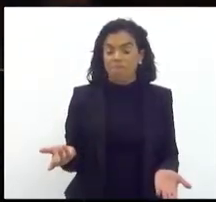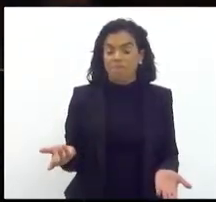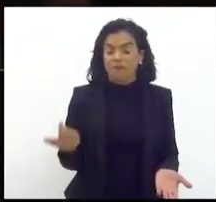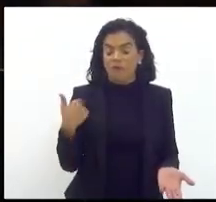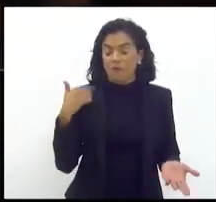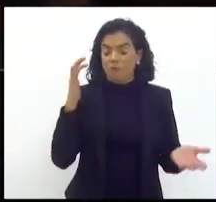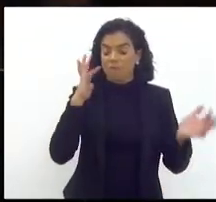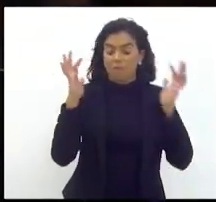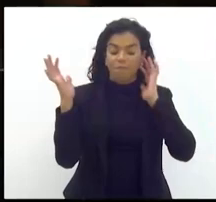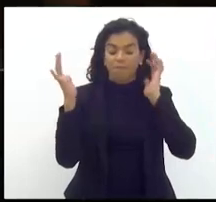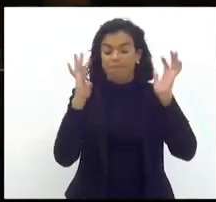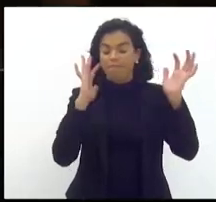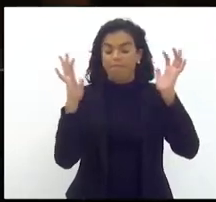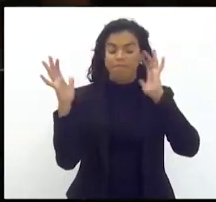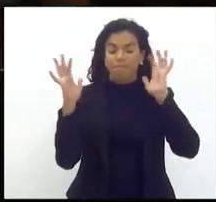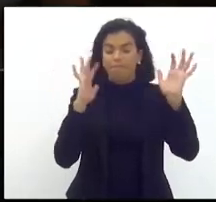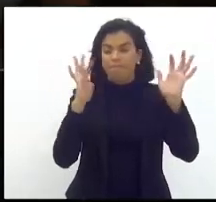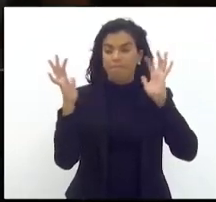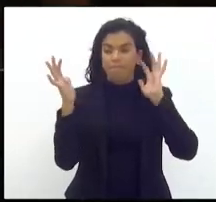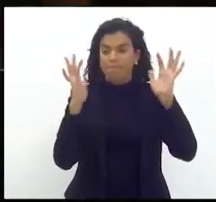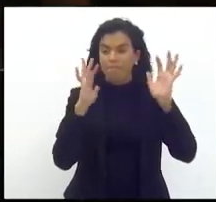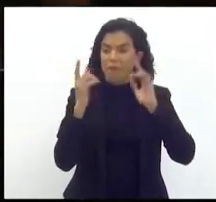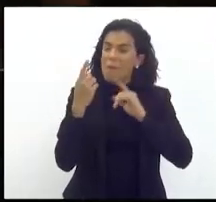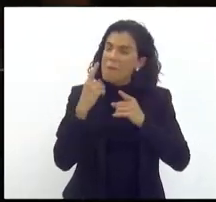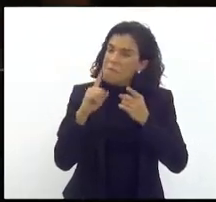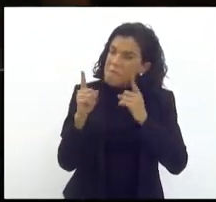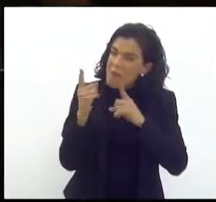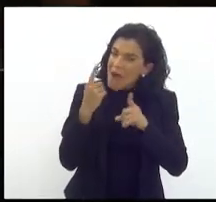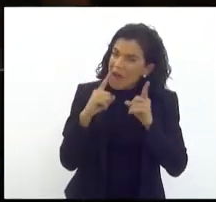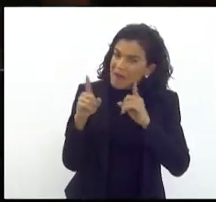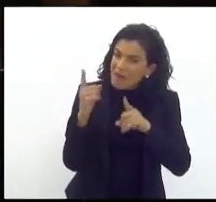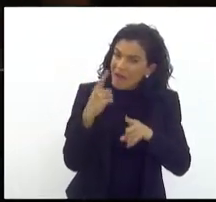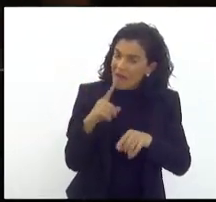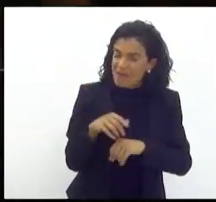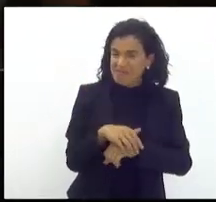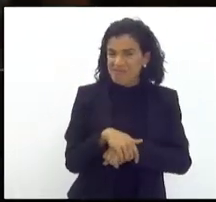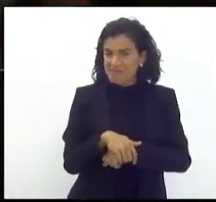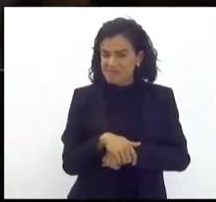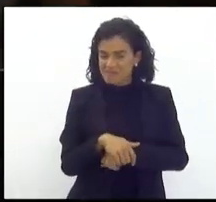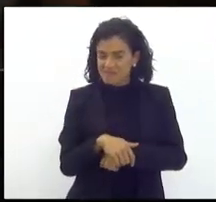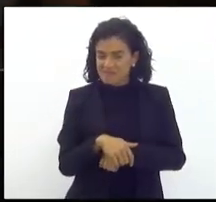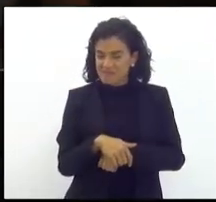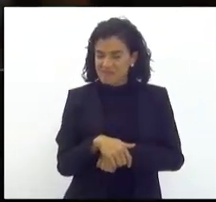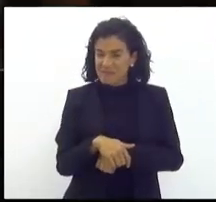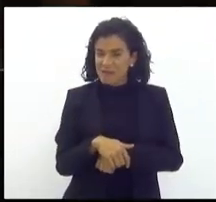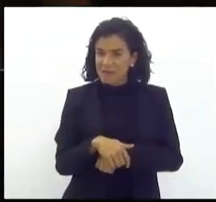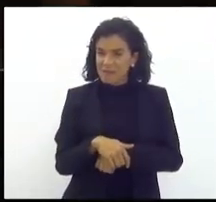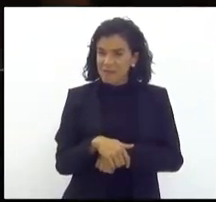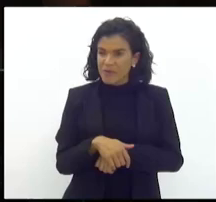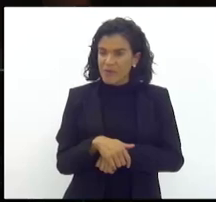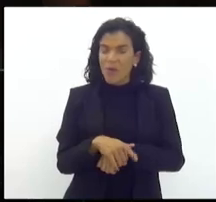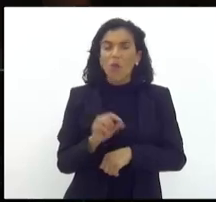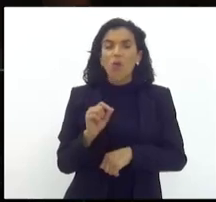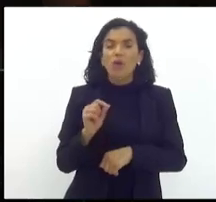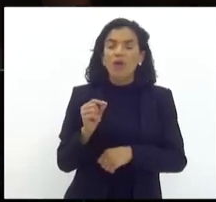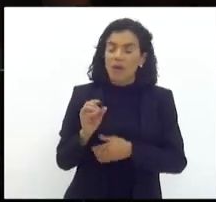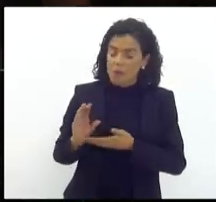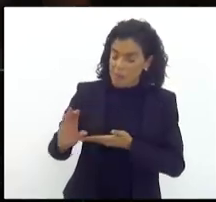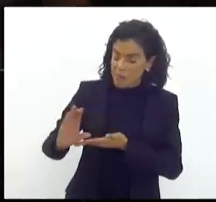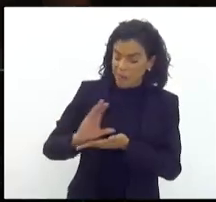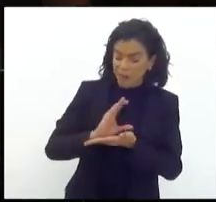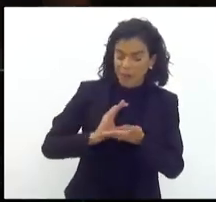perguntando Maricá vive do royalties de petróleo